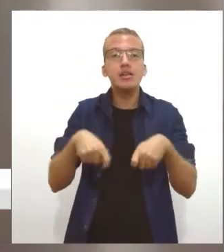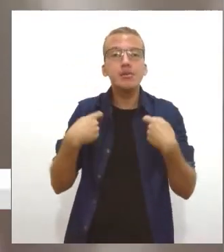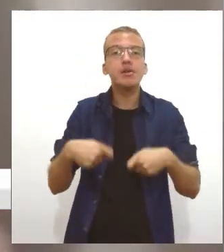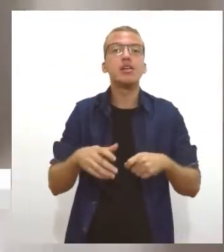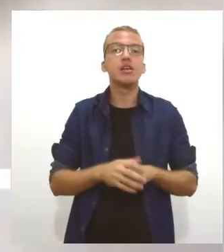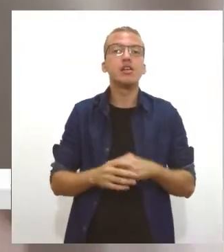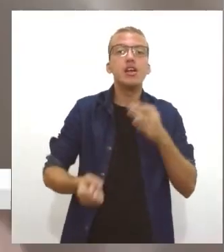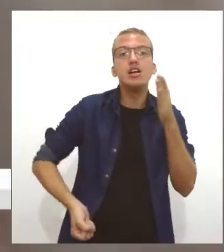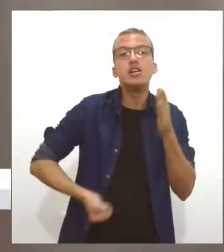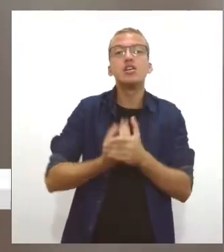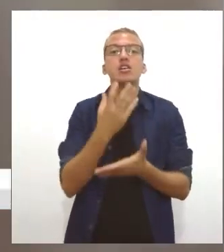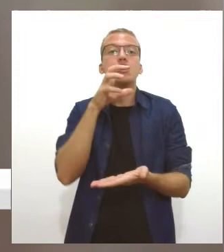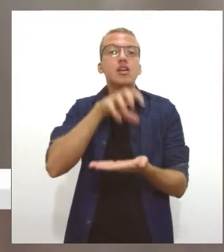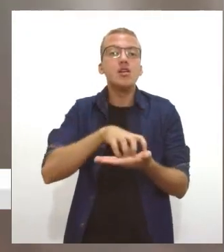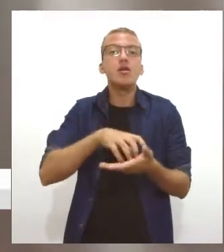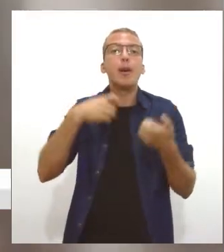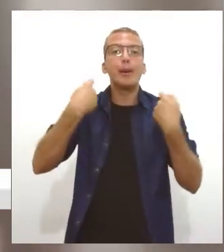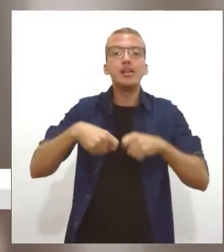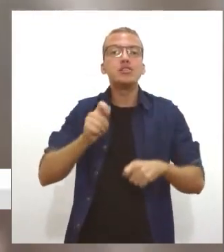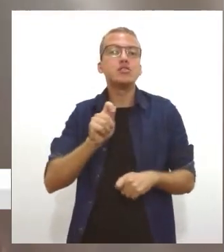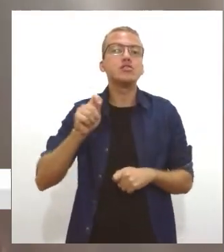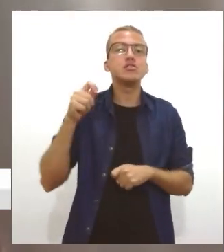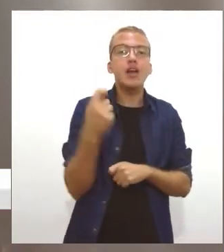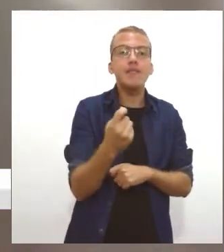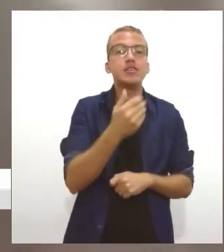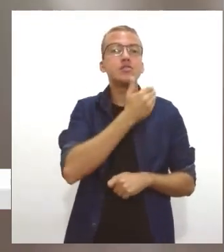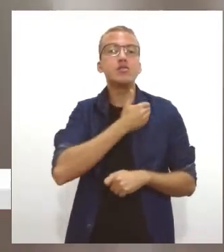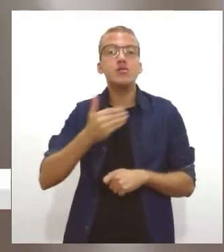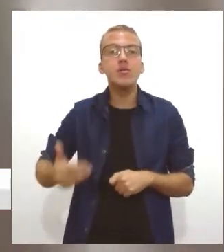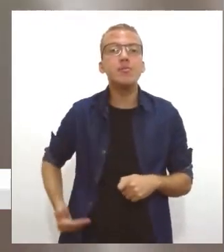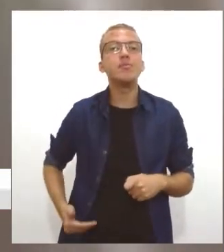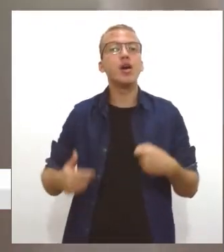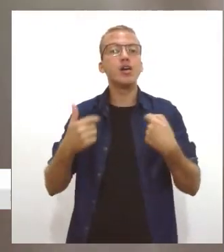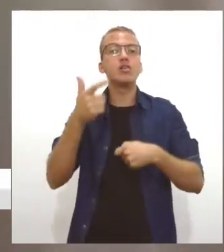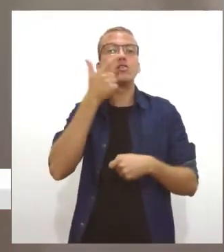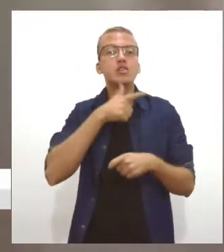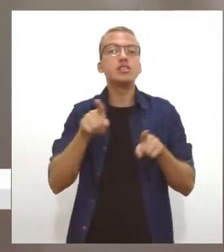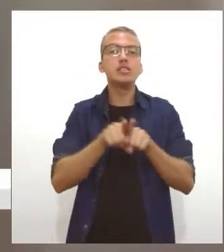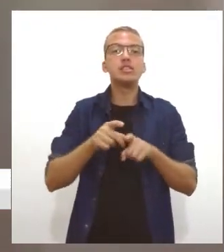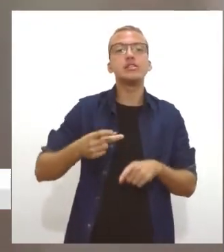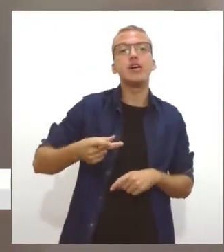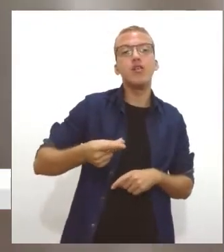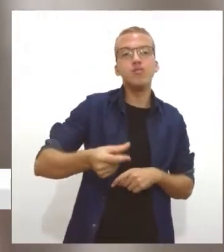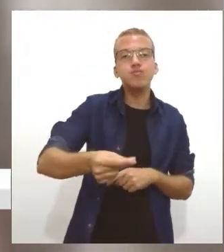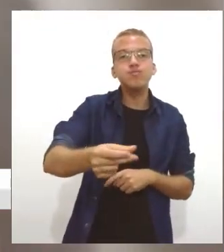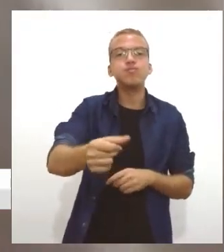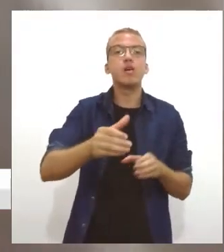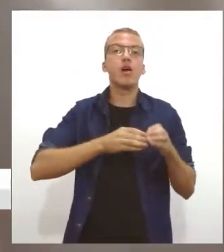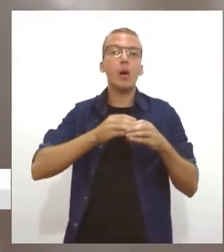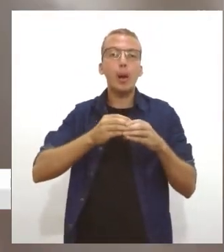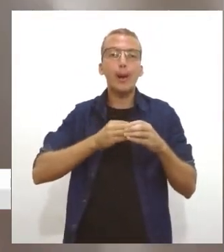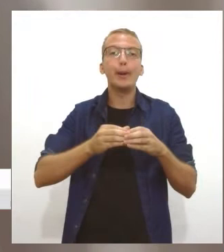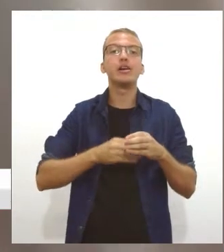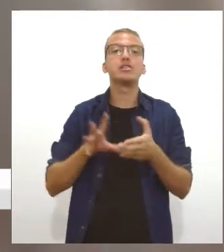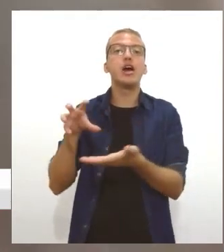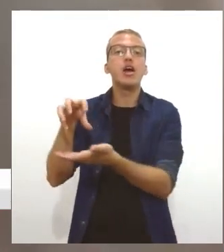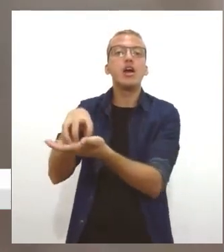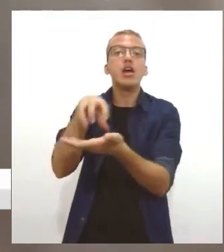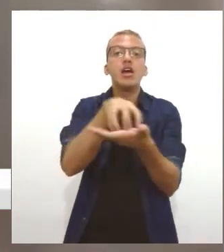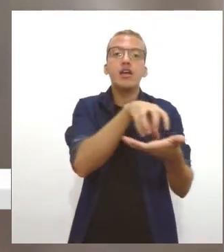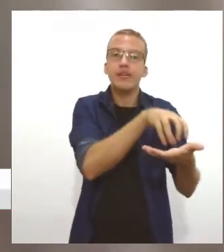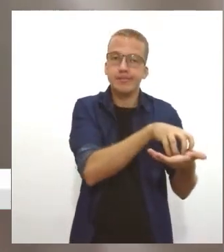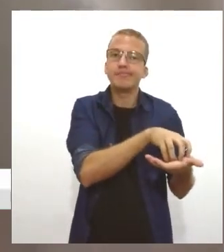know-how dos defensores públicos que sejam, sabe, efetivos e concursados também em cada comarca, sem